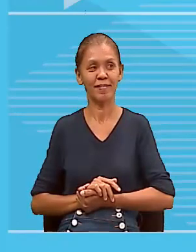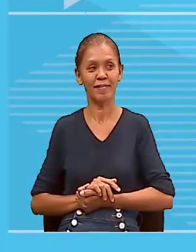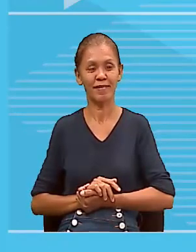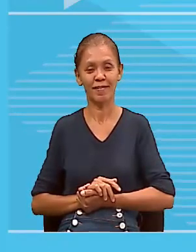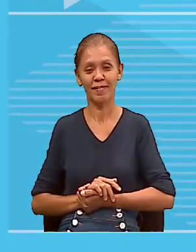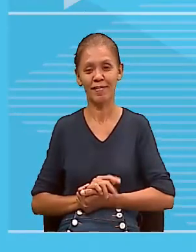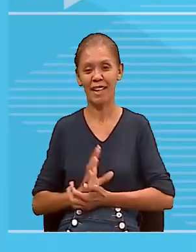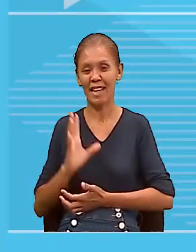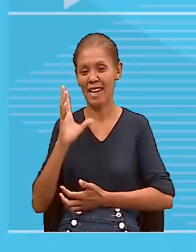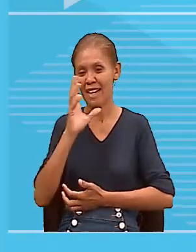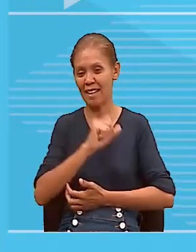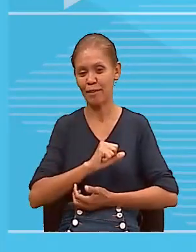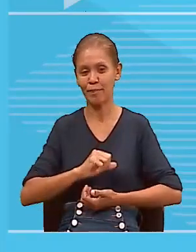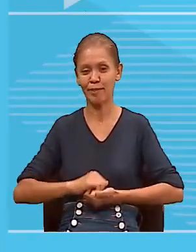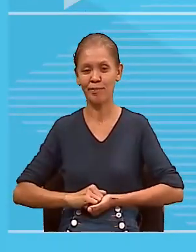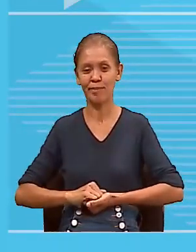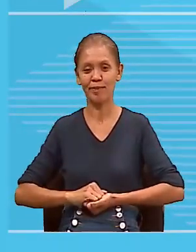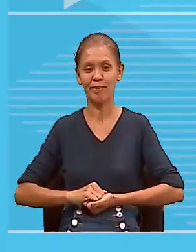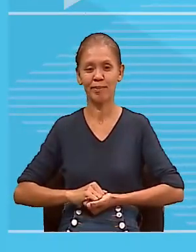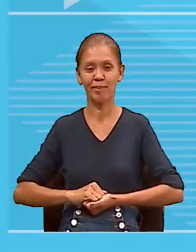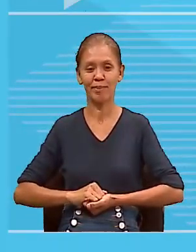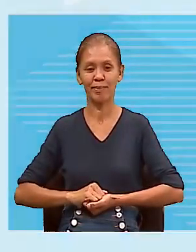já já